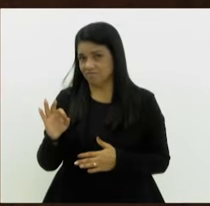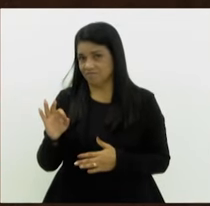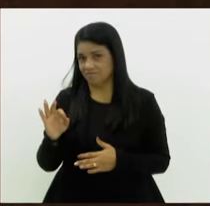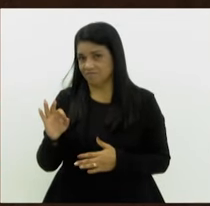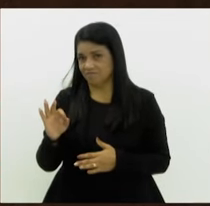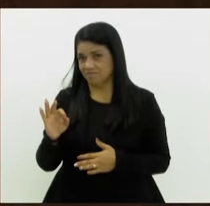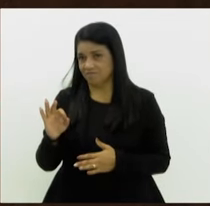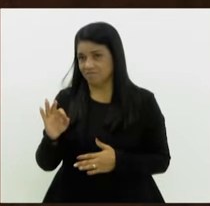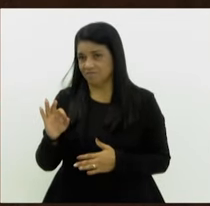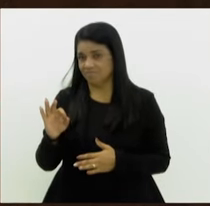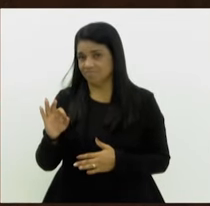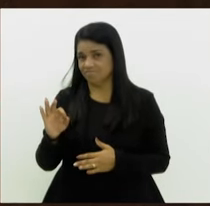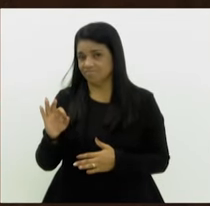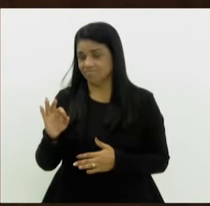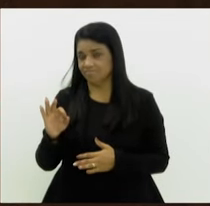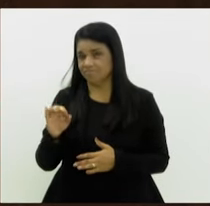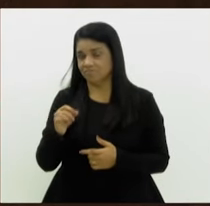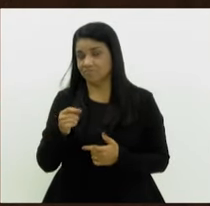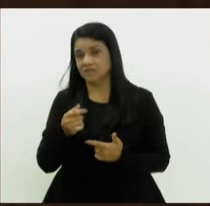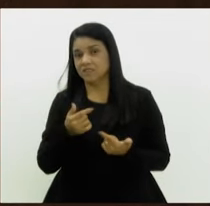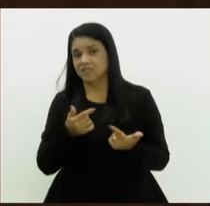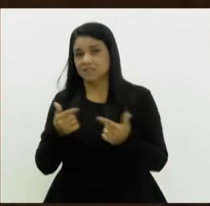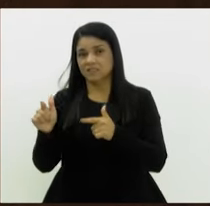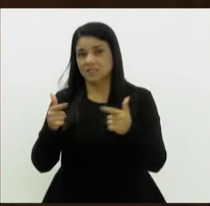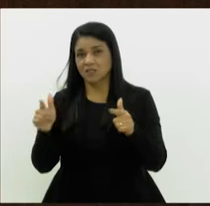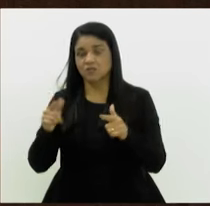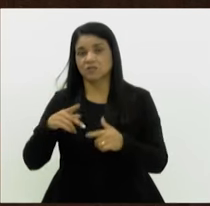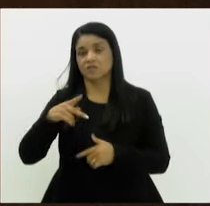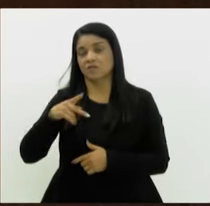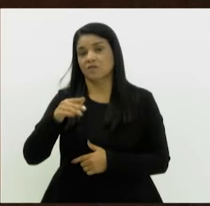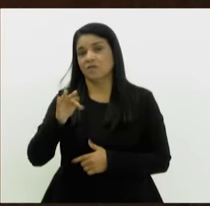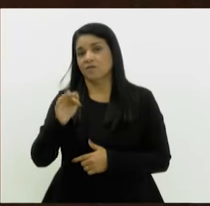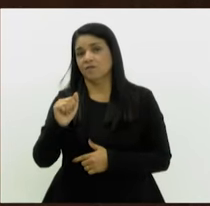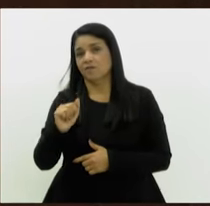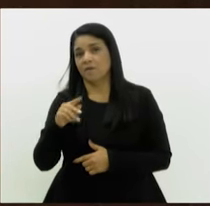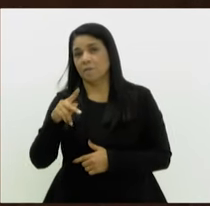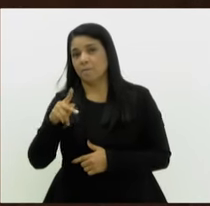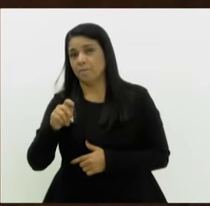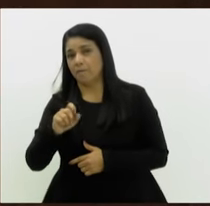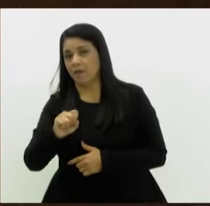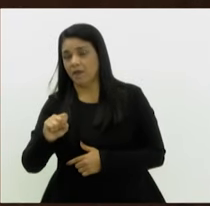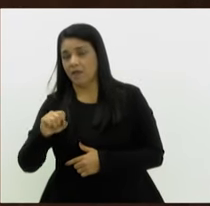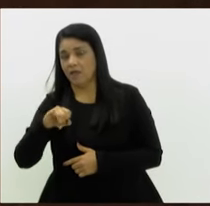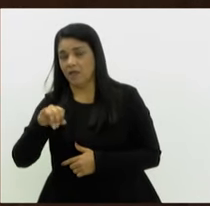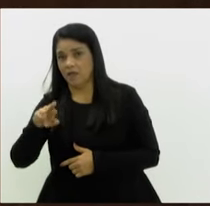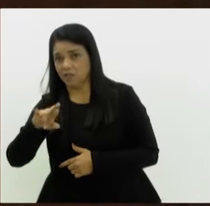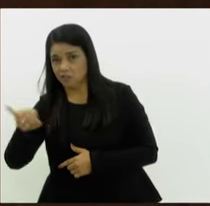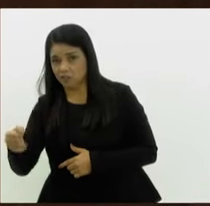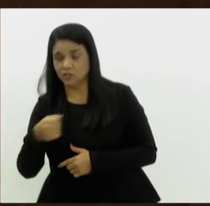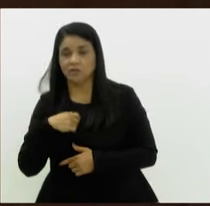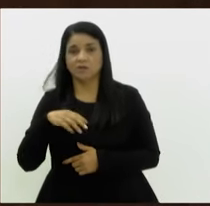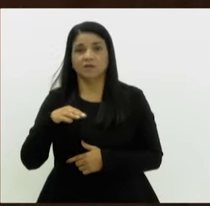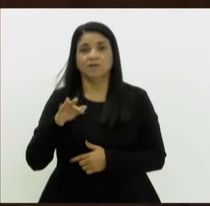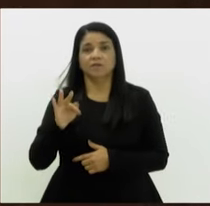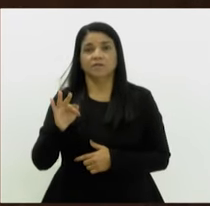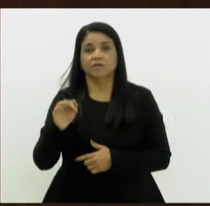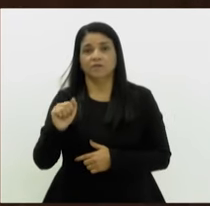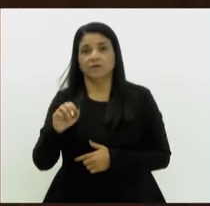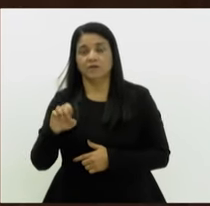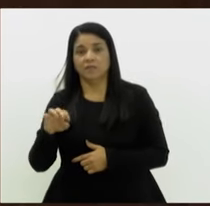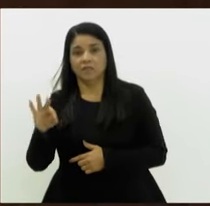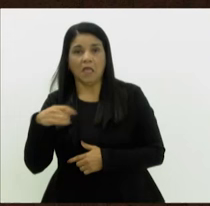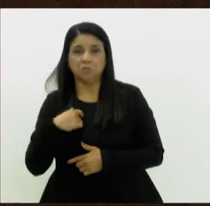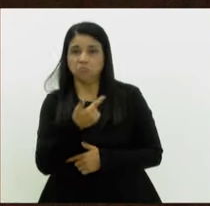quando nas vinculadas, né, FAPERJ, FAITEC, UERJ, UESO, enfim, não existe esse